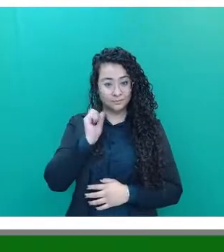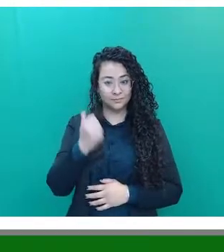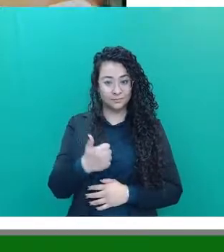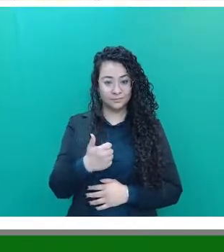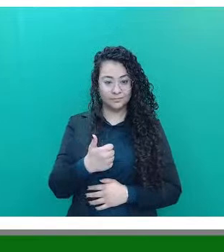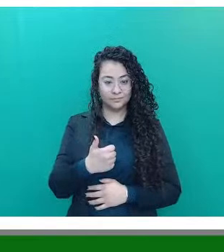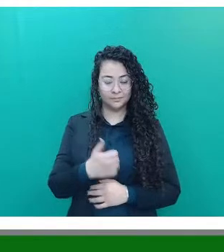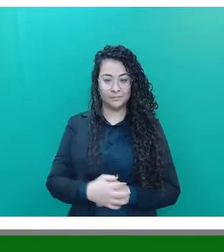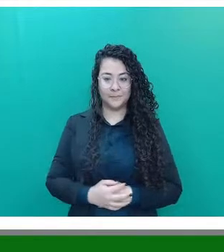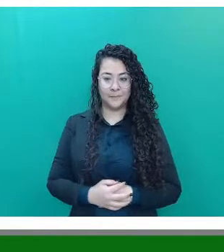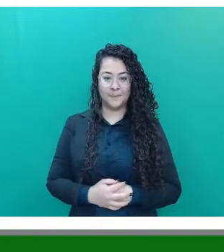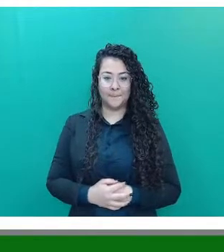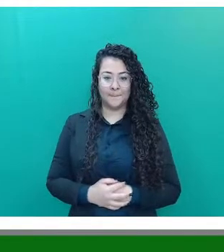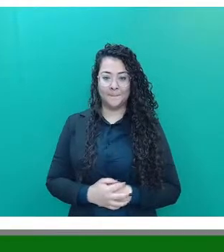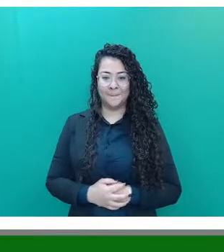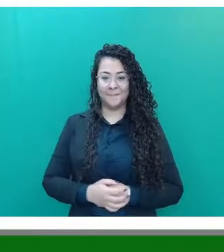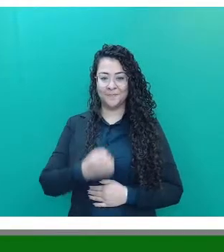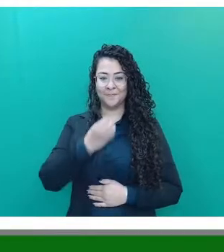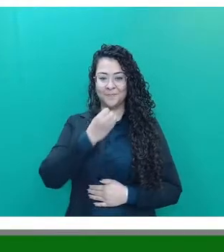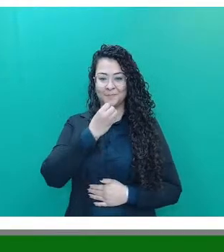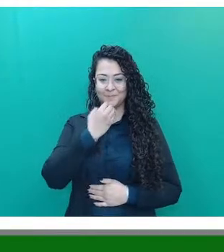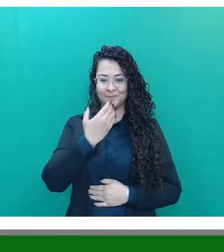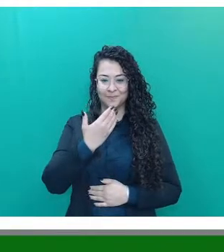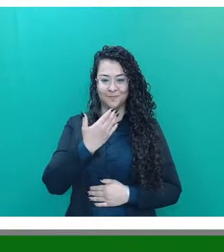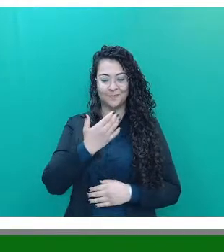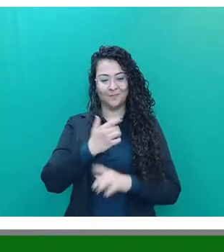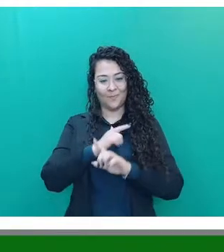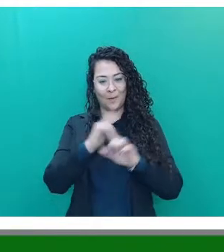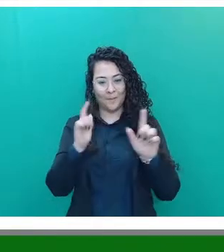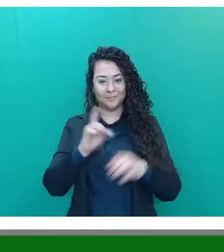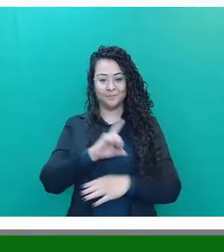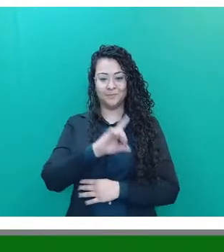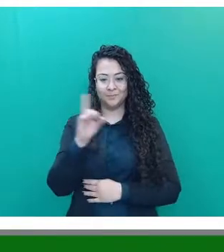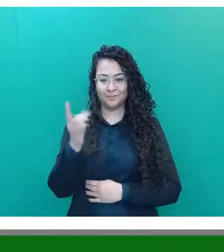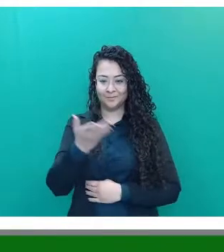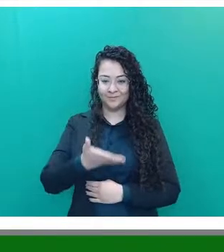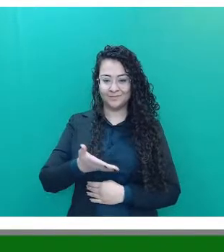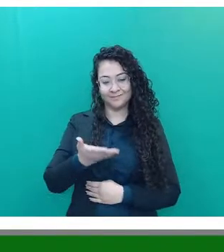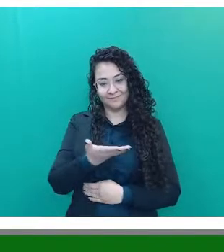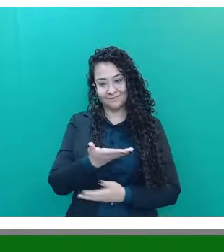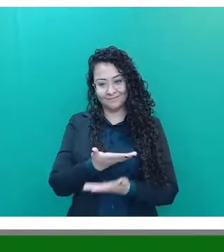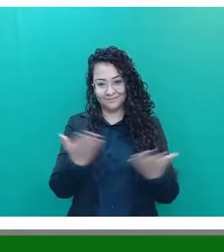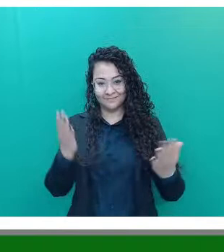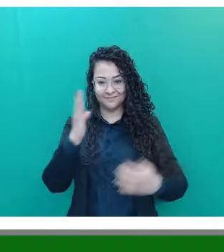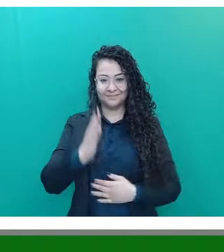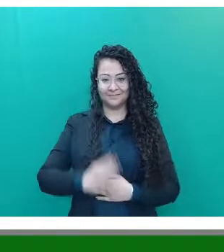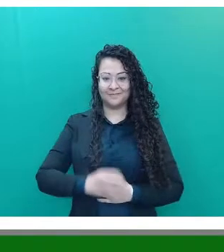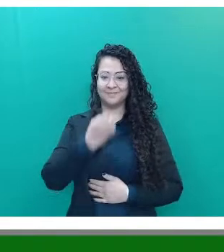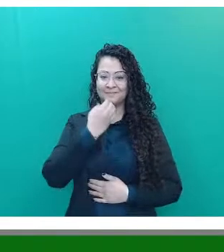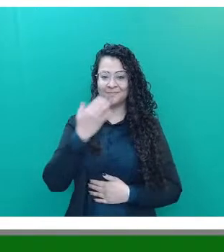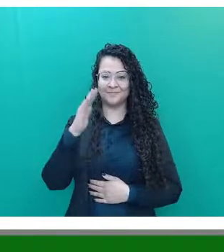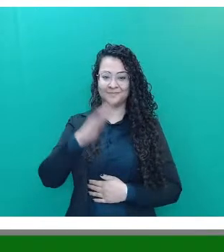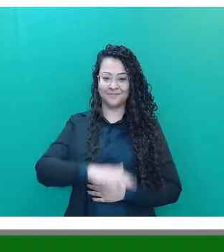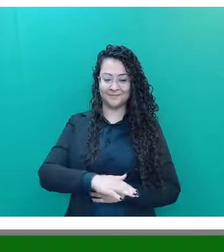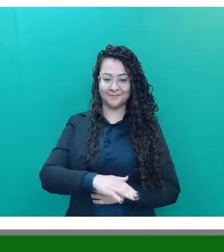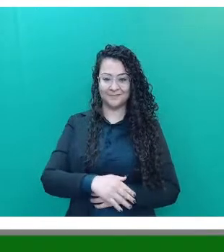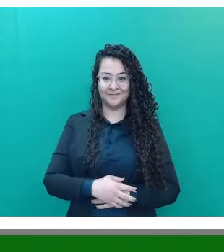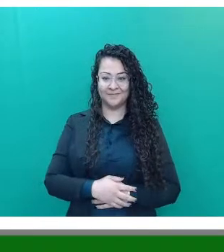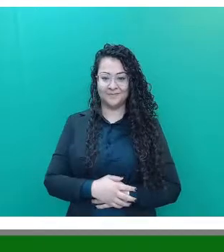Ok. Bom dia a todos do Brasil, boa tarde aos que estão na Espanha.